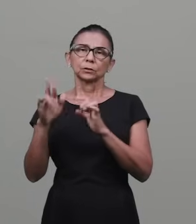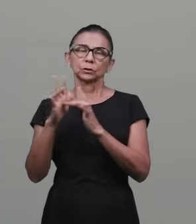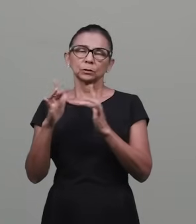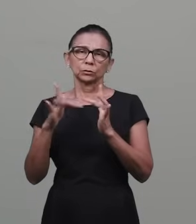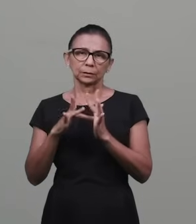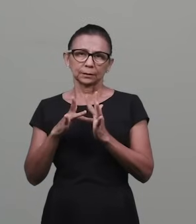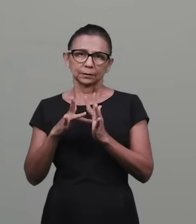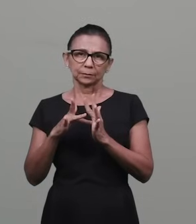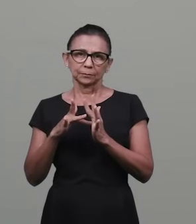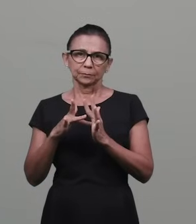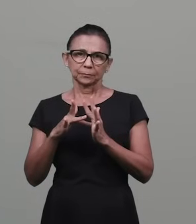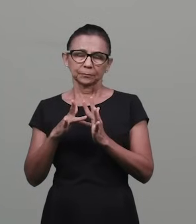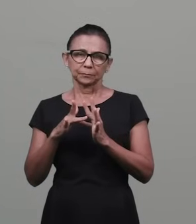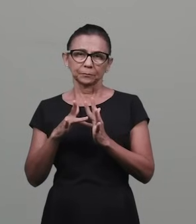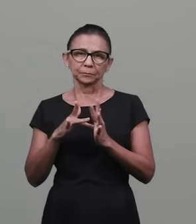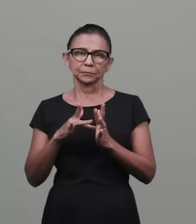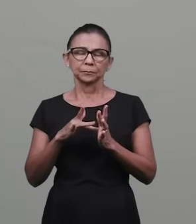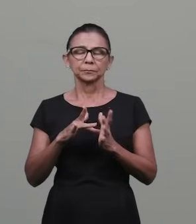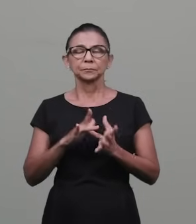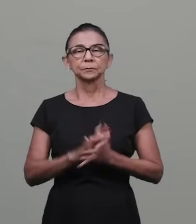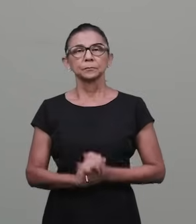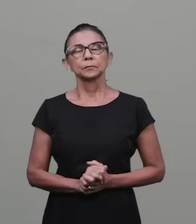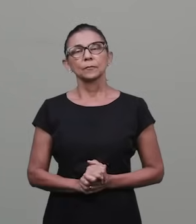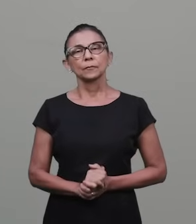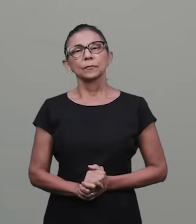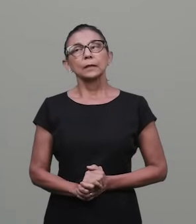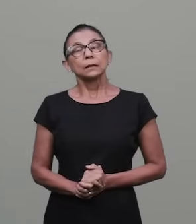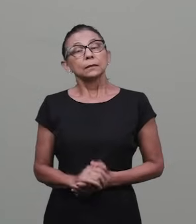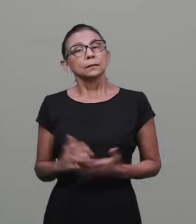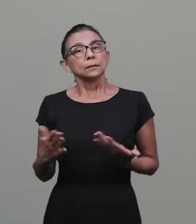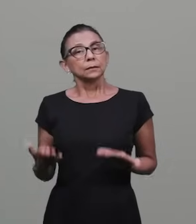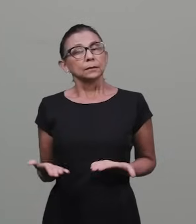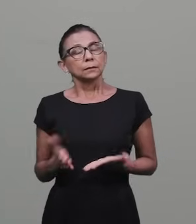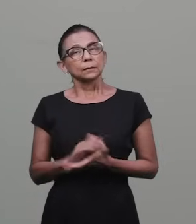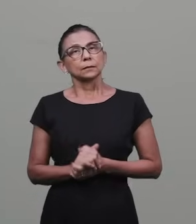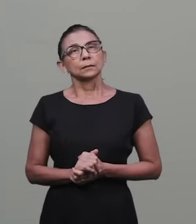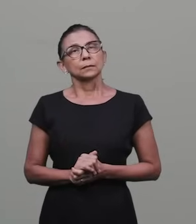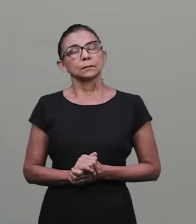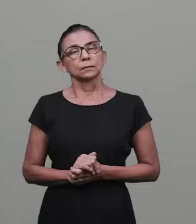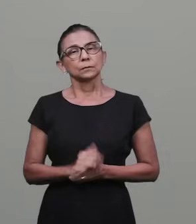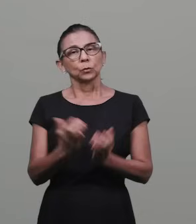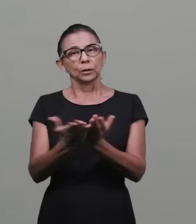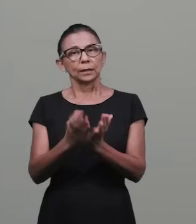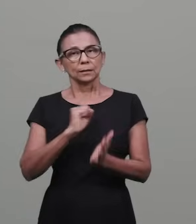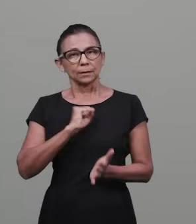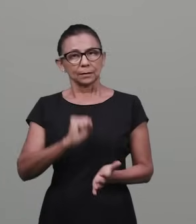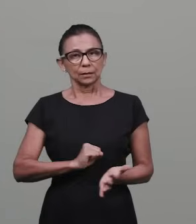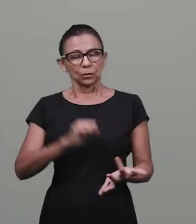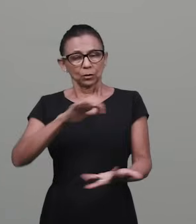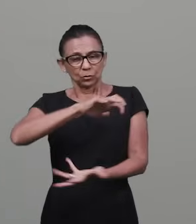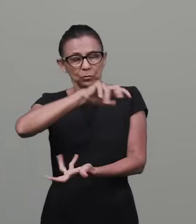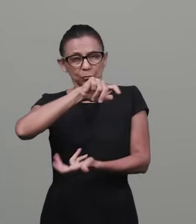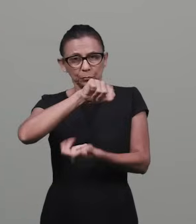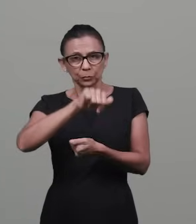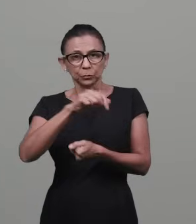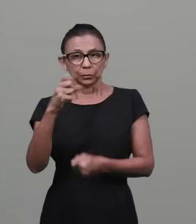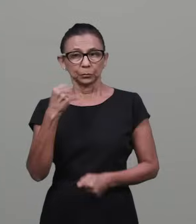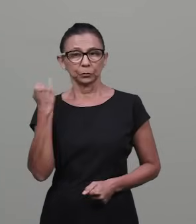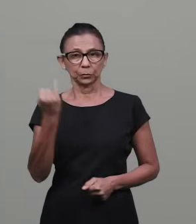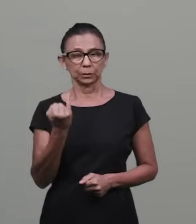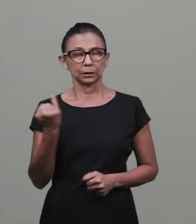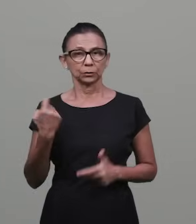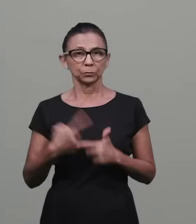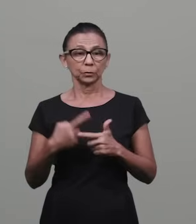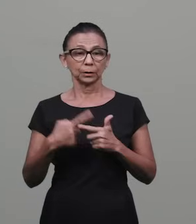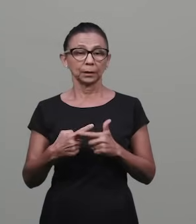Então, o sacerdócio universal do crente é importante pelo seguinte, porque esse aqui mostra que